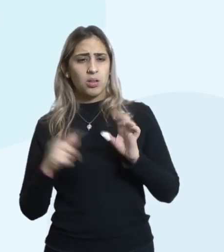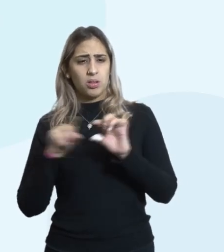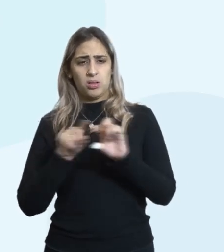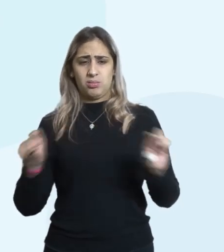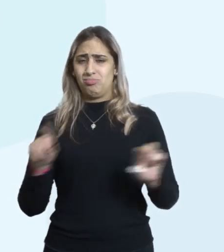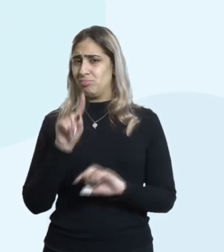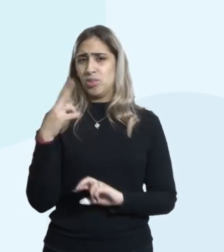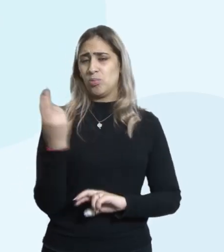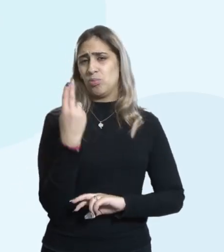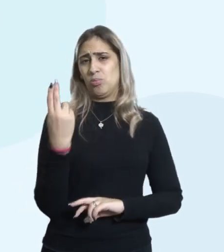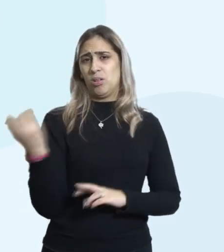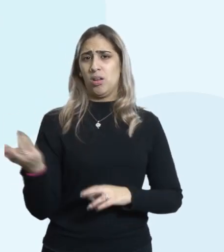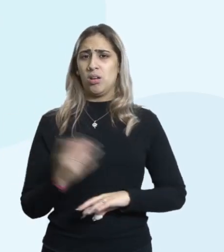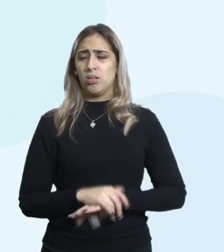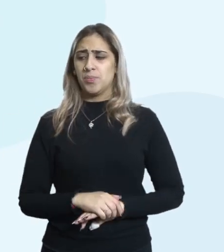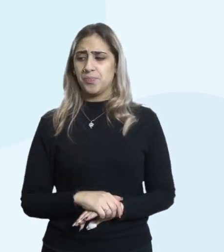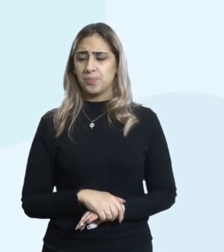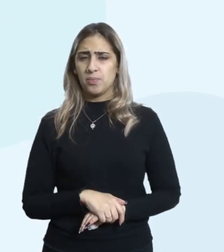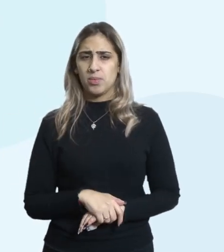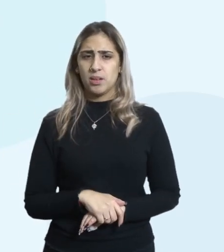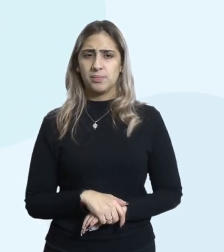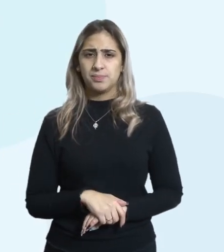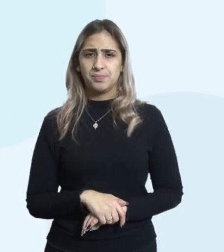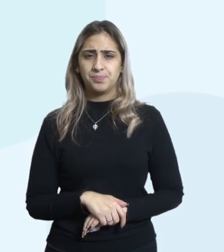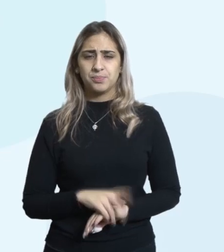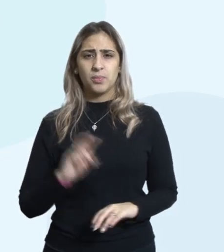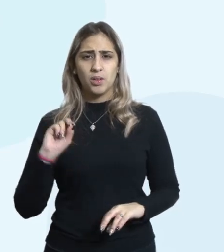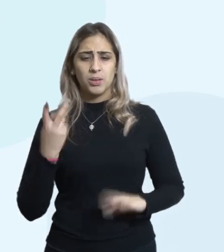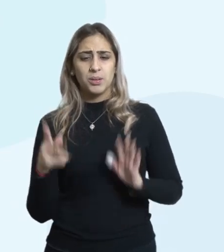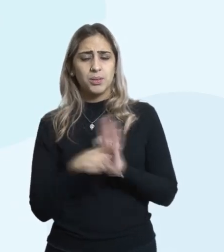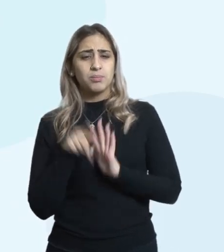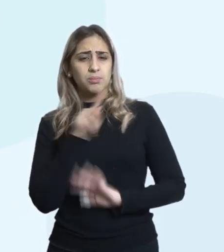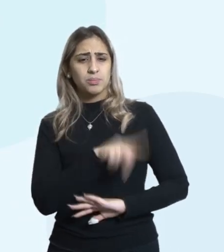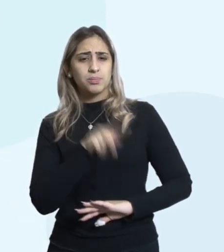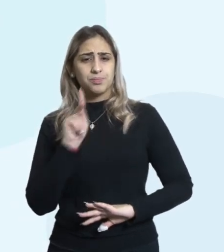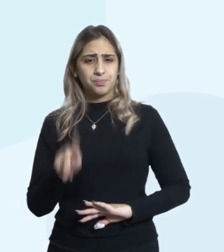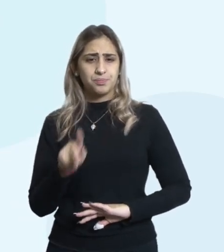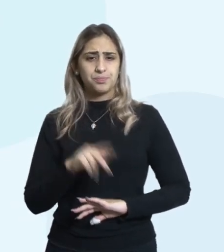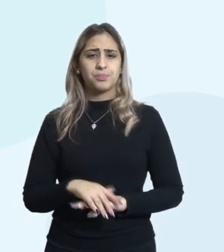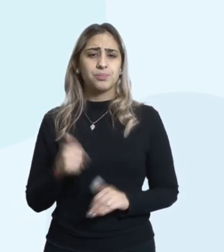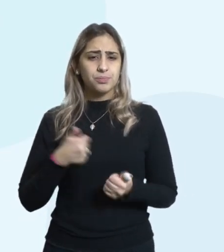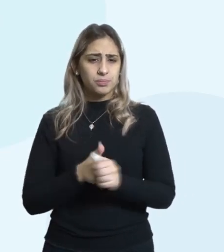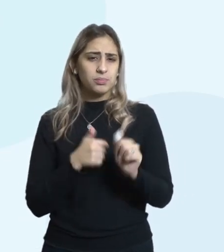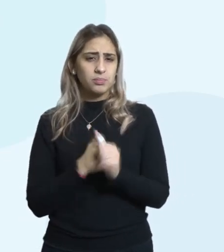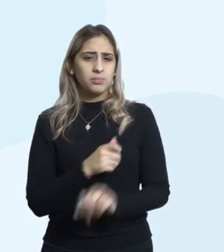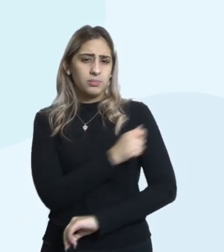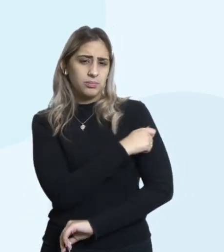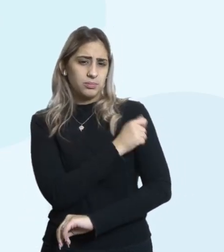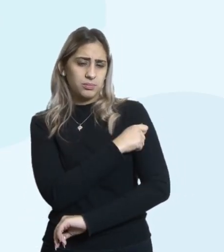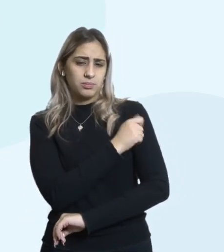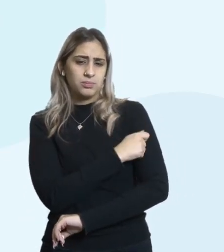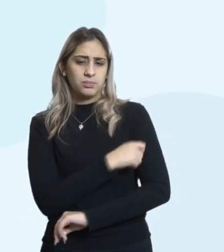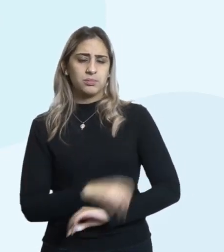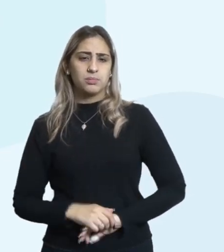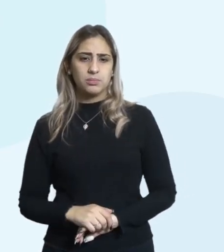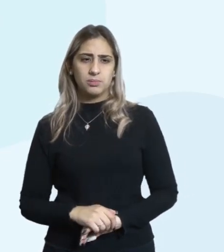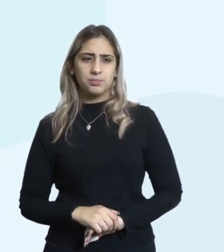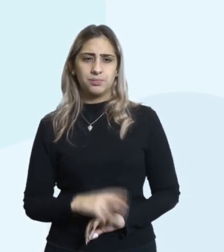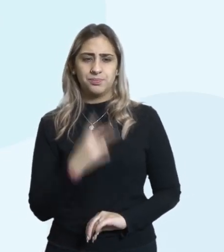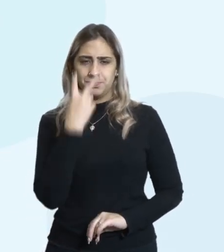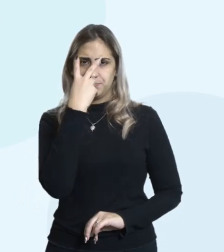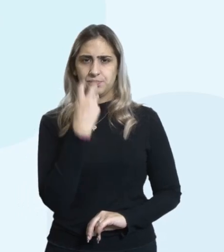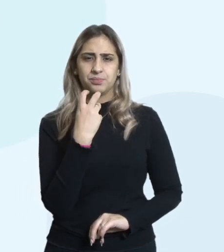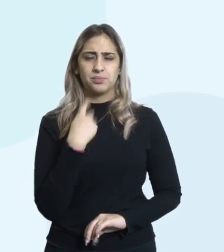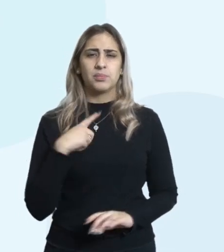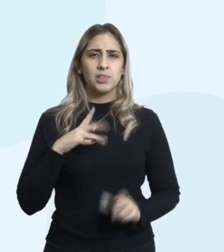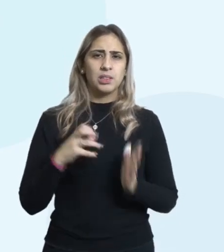outro filme que seja dublado, ou então que o próprio professor também acompanhe o aluno que precisa, o aluno com cegueira, para que tenha